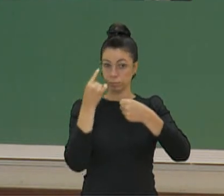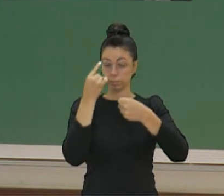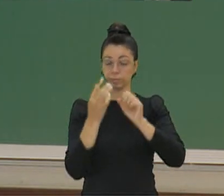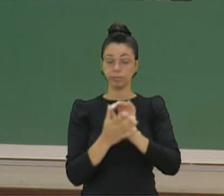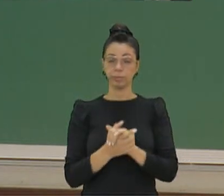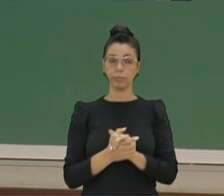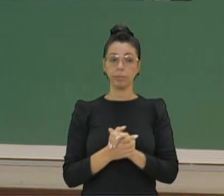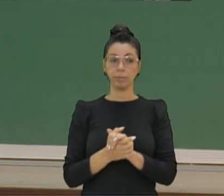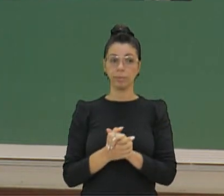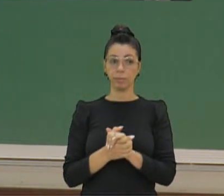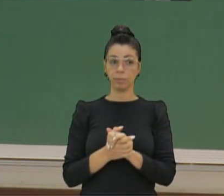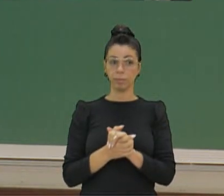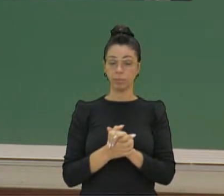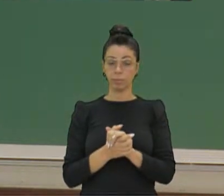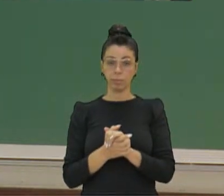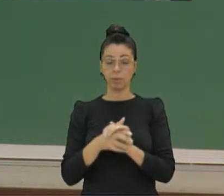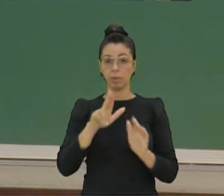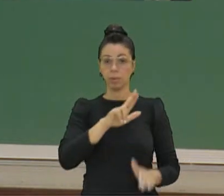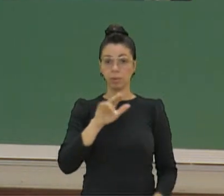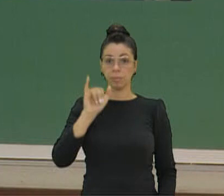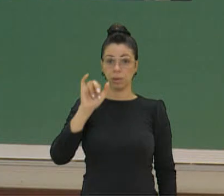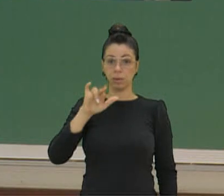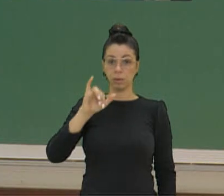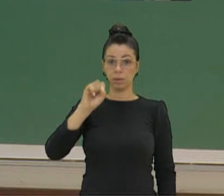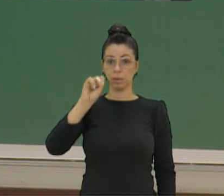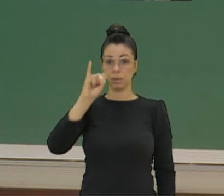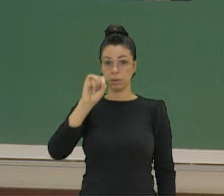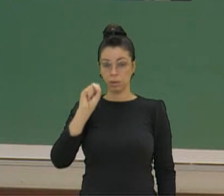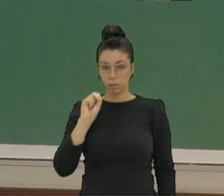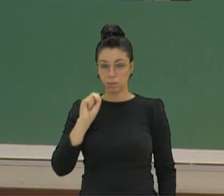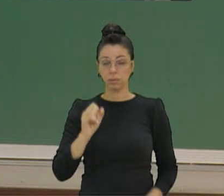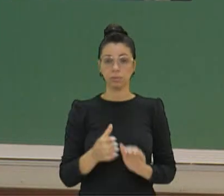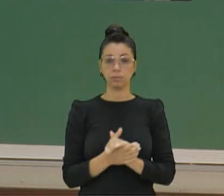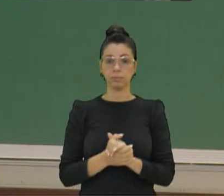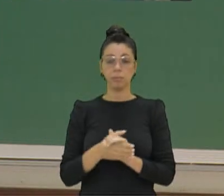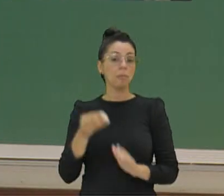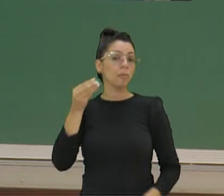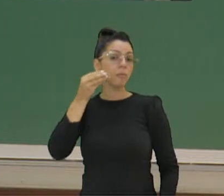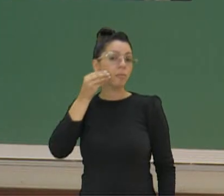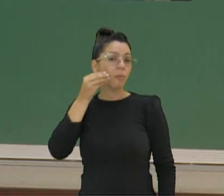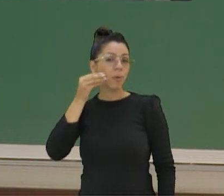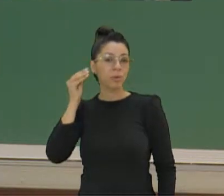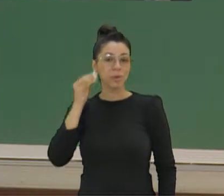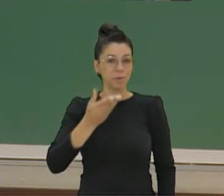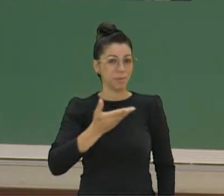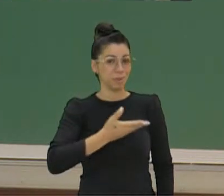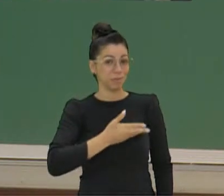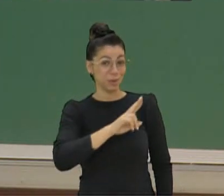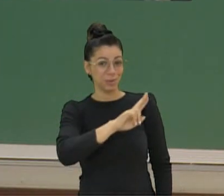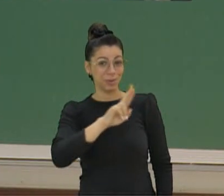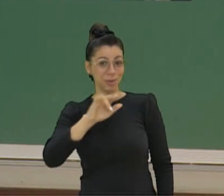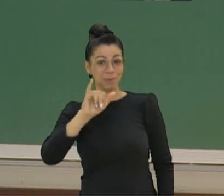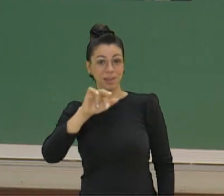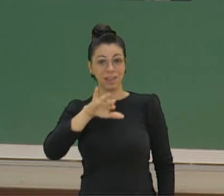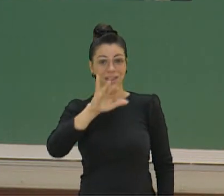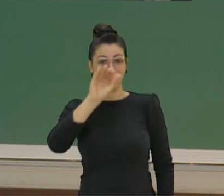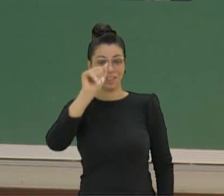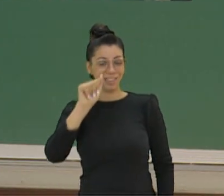íris. Puxei a flechinha e tá aqui a íris. Um beijo para minha amiga Íris, que eu tenho uma amiga Íris, que ela também é parte de um